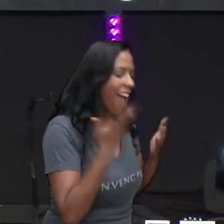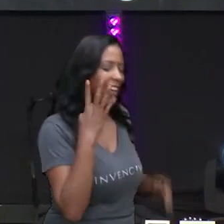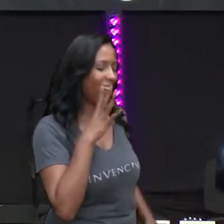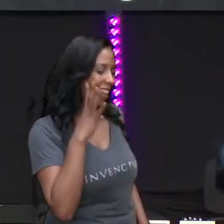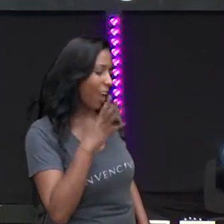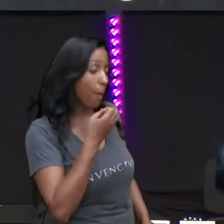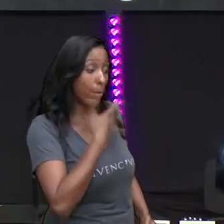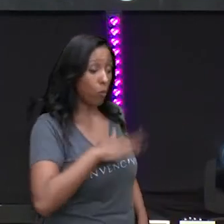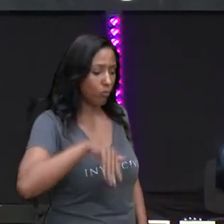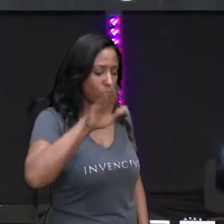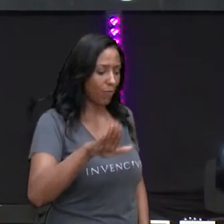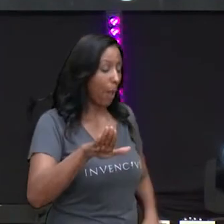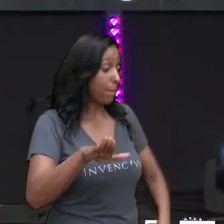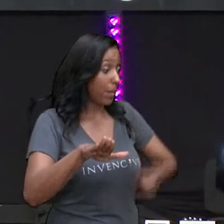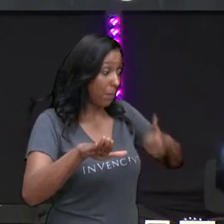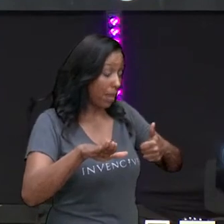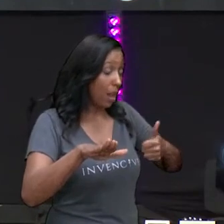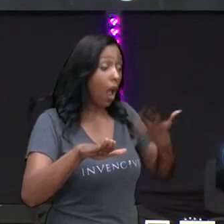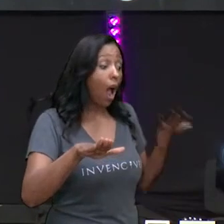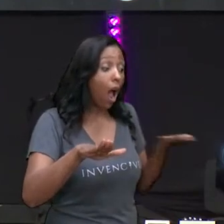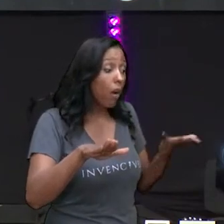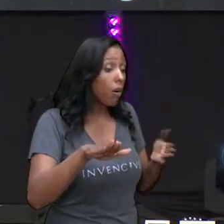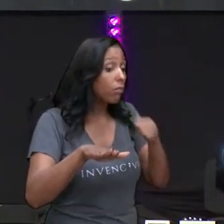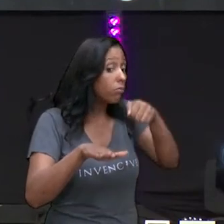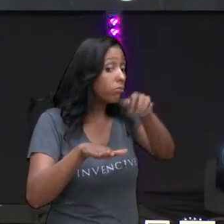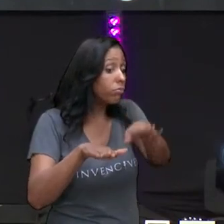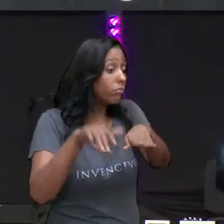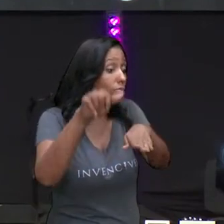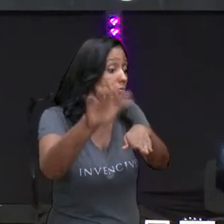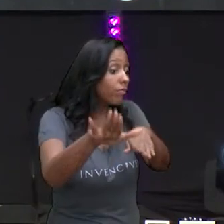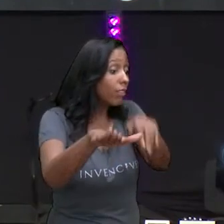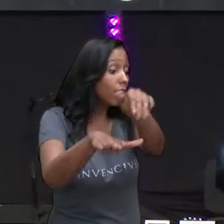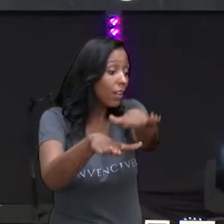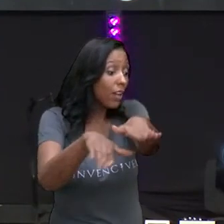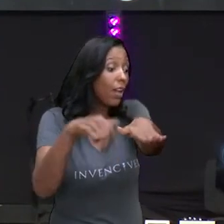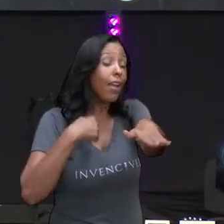Sem fé é impossível agradar a Deus. Só que agora eu quero reformar você para você ter uma vida melhor.